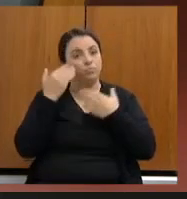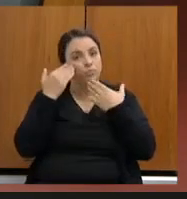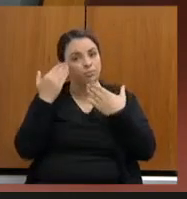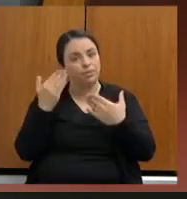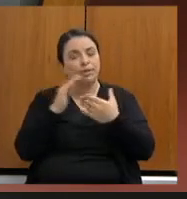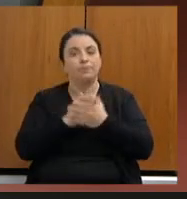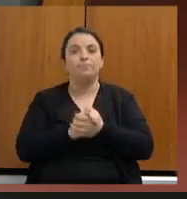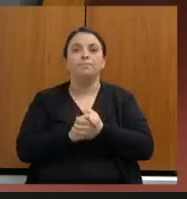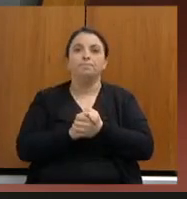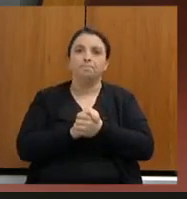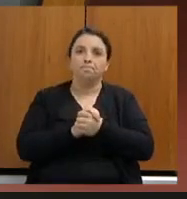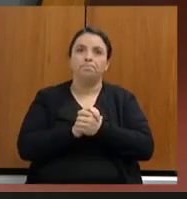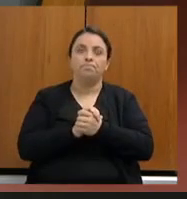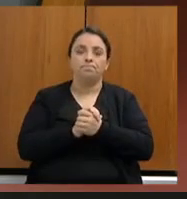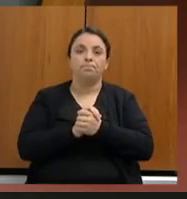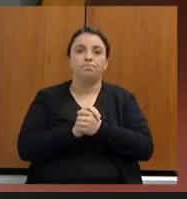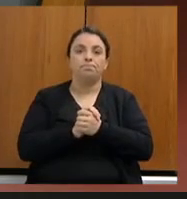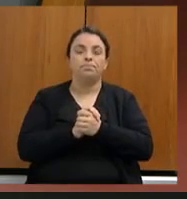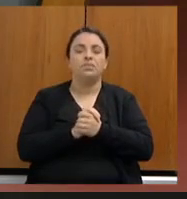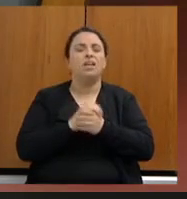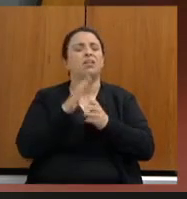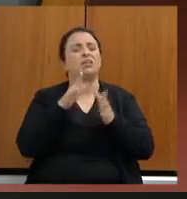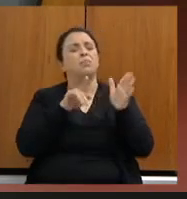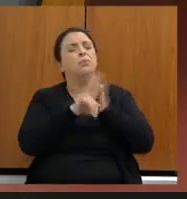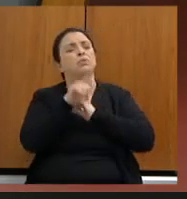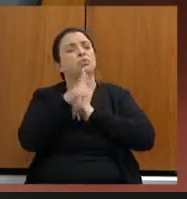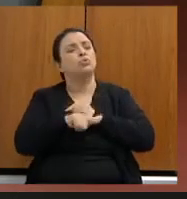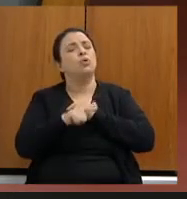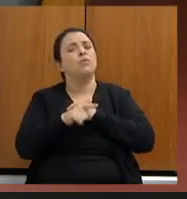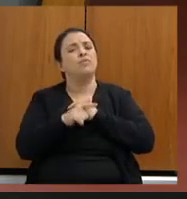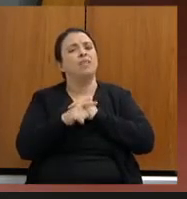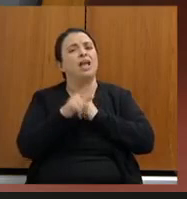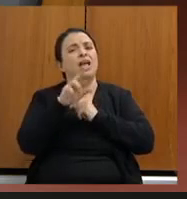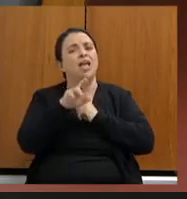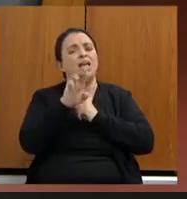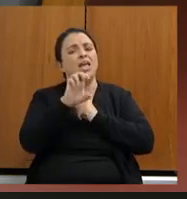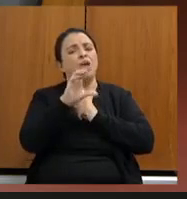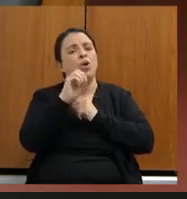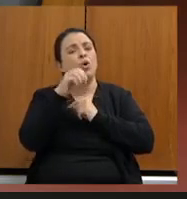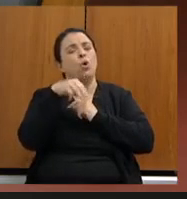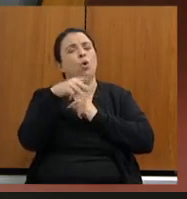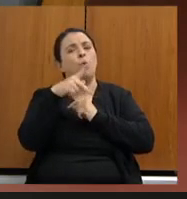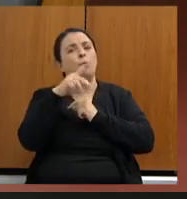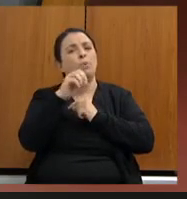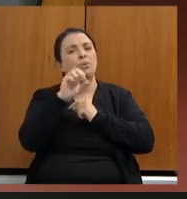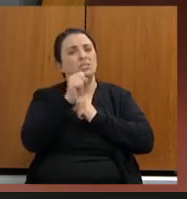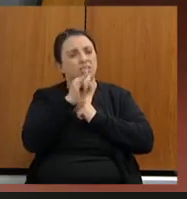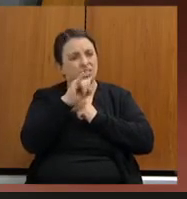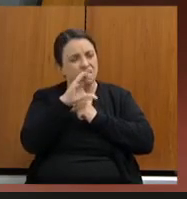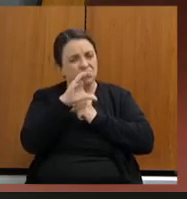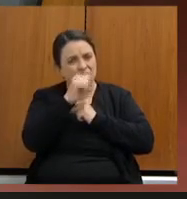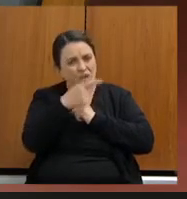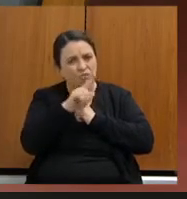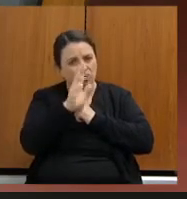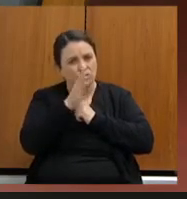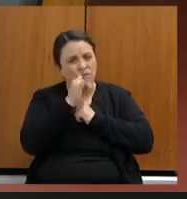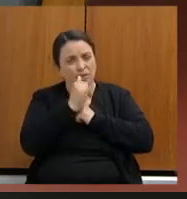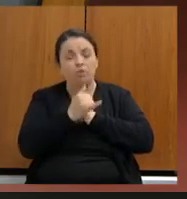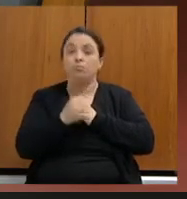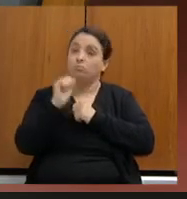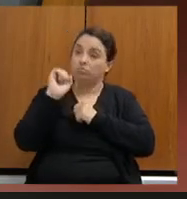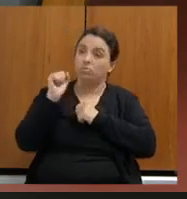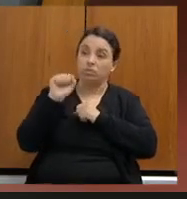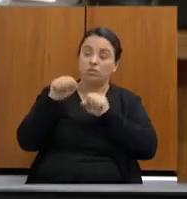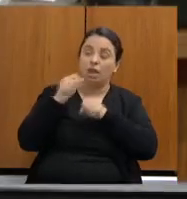e com relação a recomposição seu falou falei falei sim falei que nós estamos temos feito de alugo